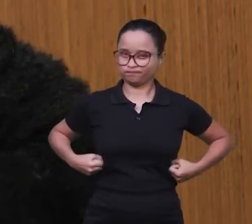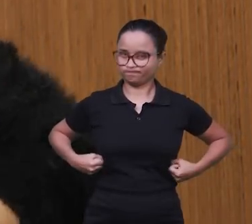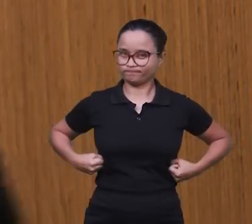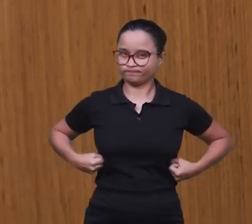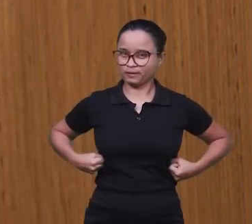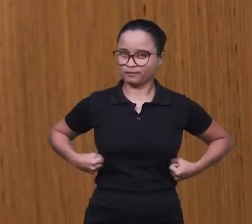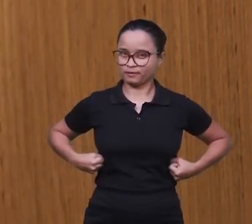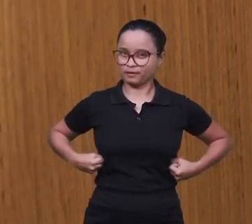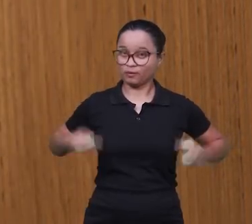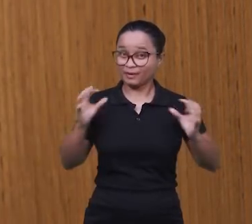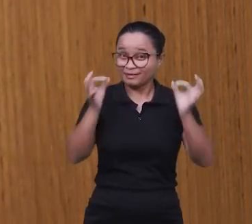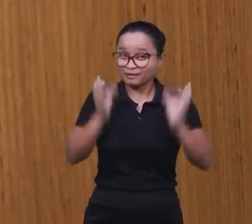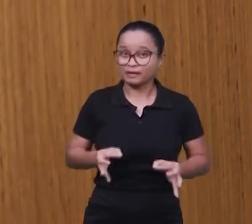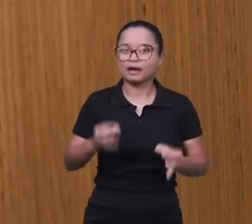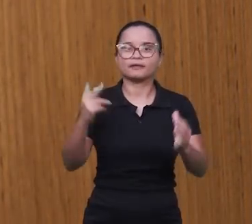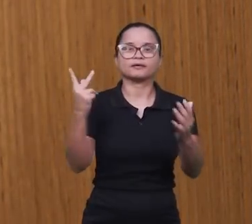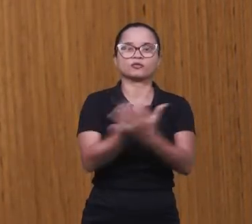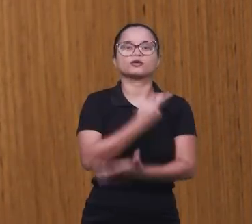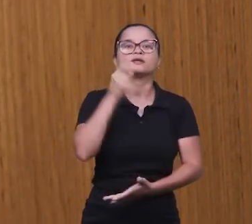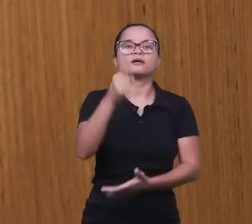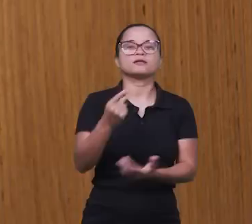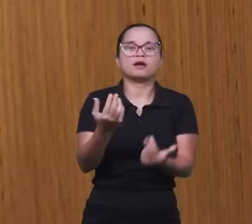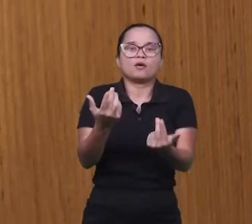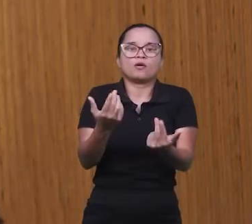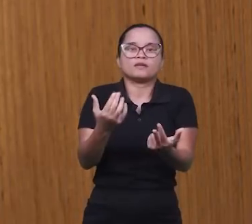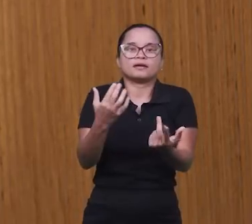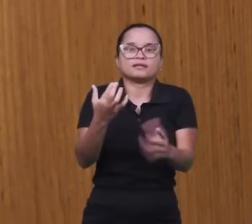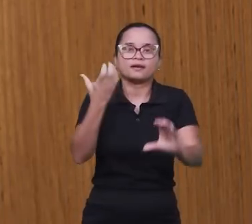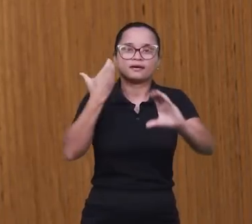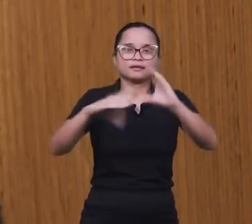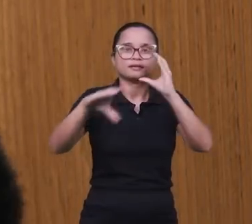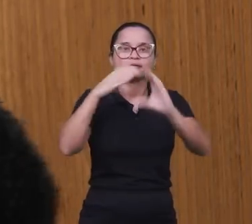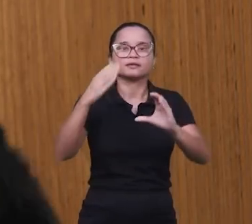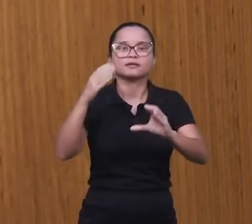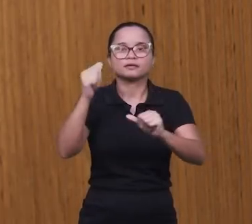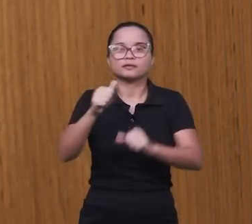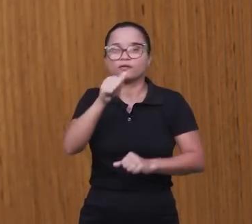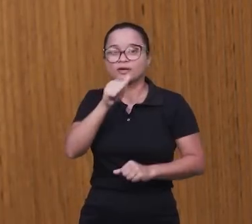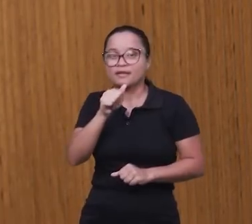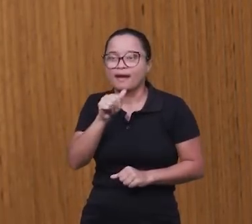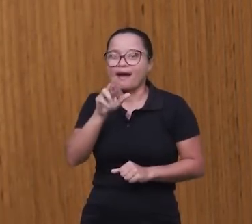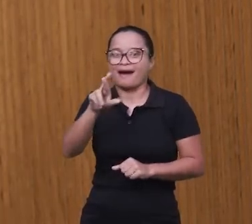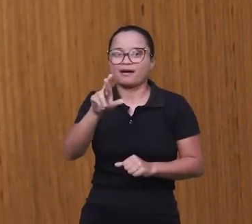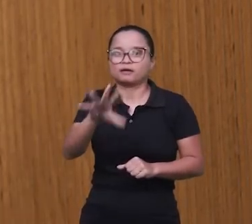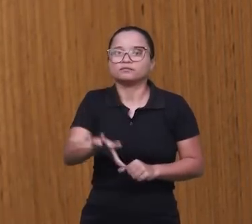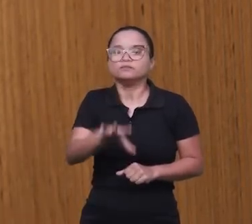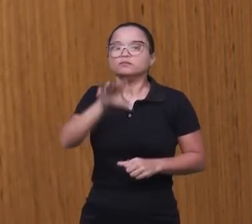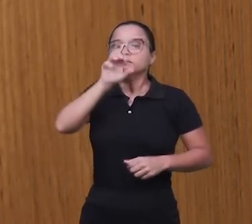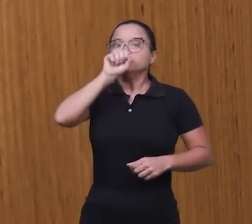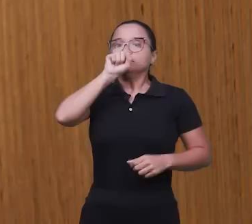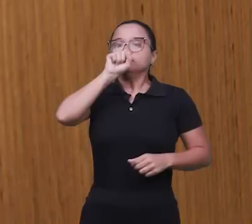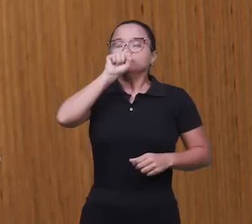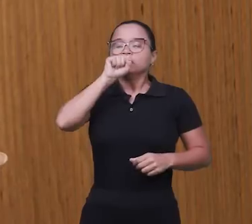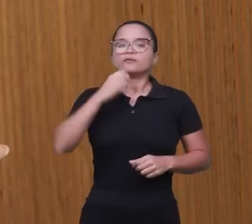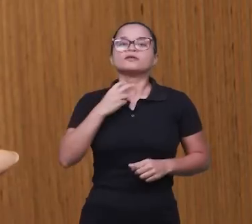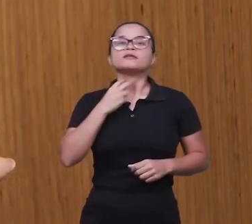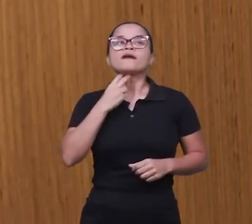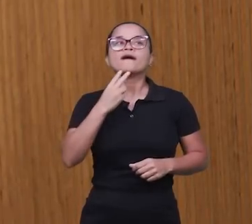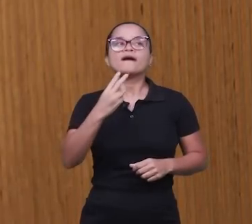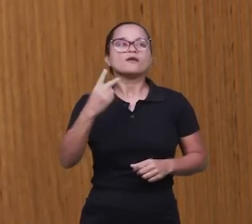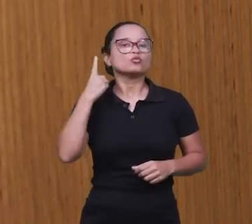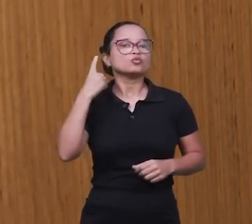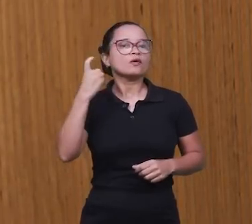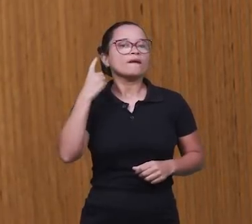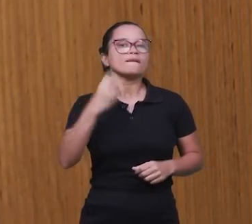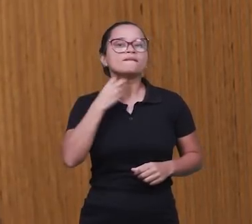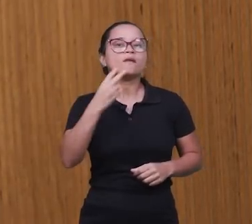fechar. É exatamente isso que acontece quando você canta. Você coloca ar dentro do corpo, emite o som da voz